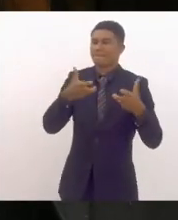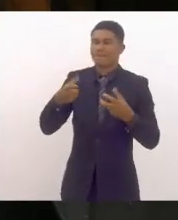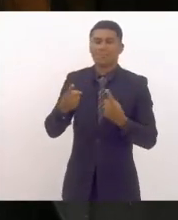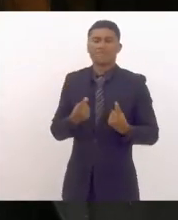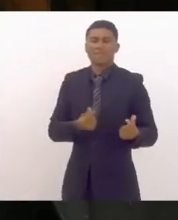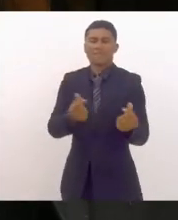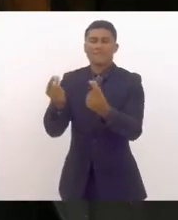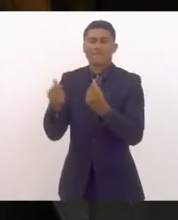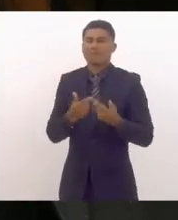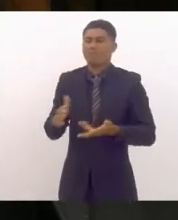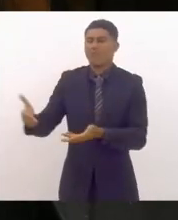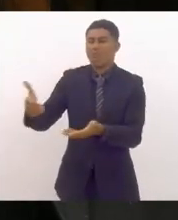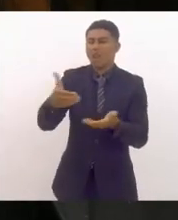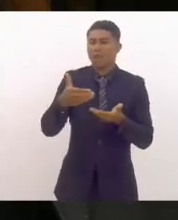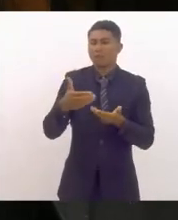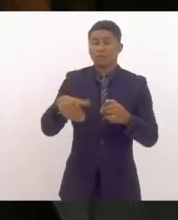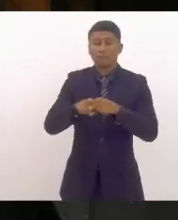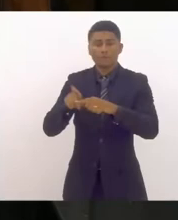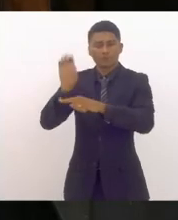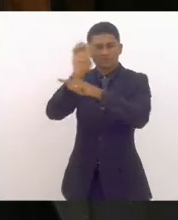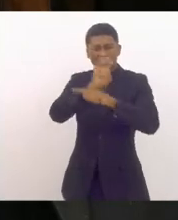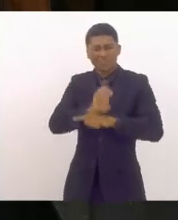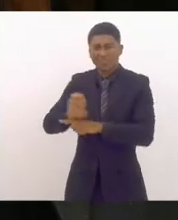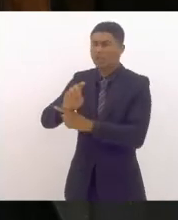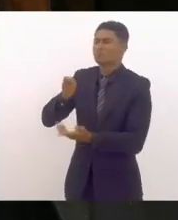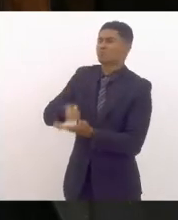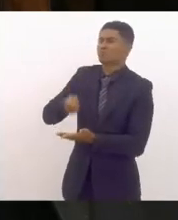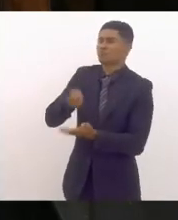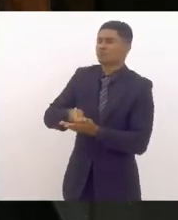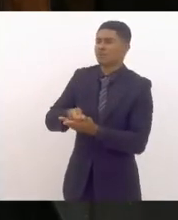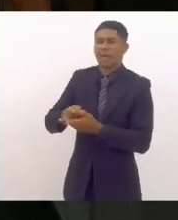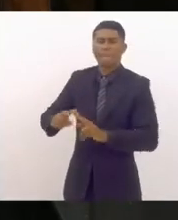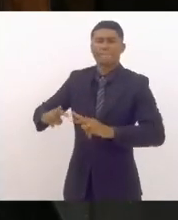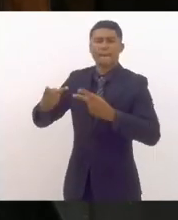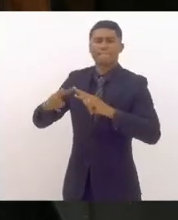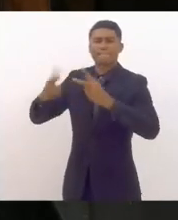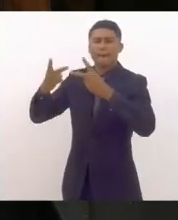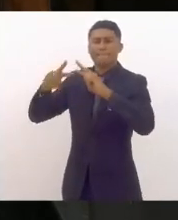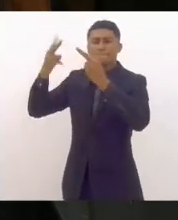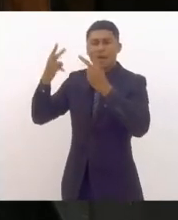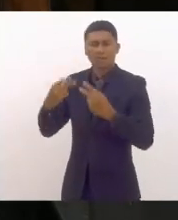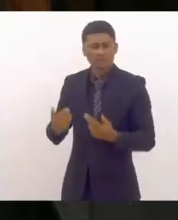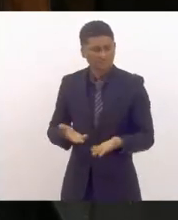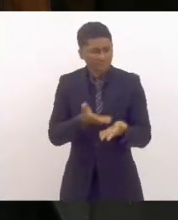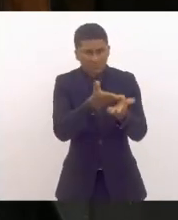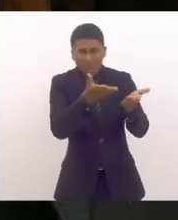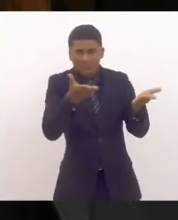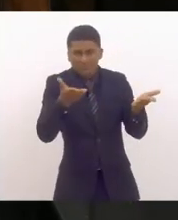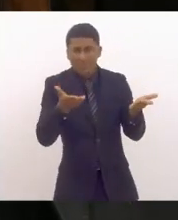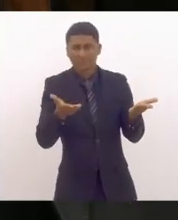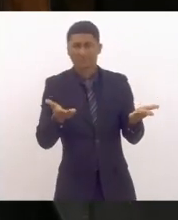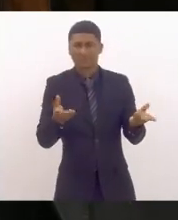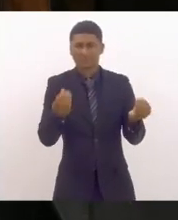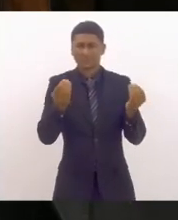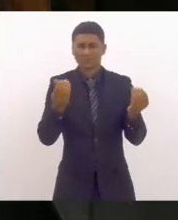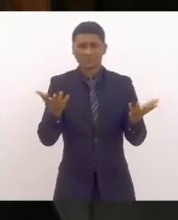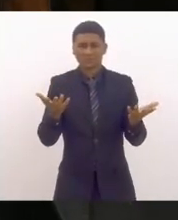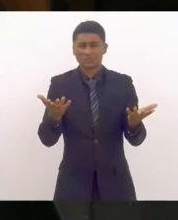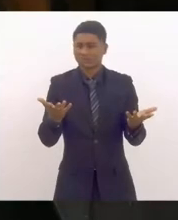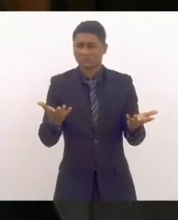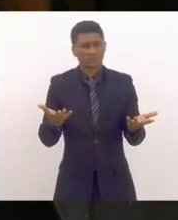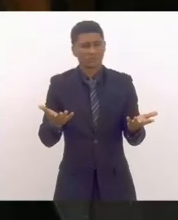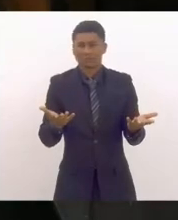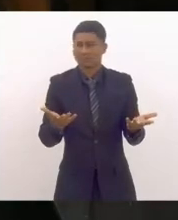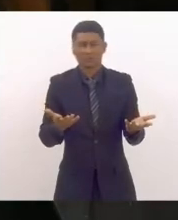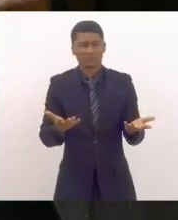de encargos para os estados dos Municípios é a única que emite moeda emitir títulos da dívida pública então não